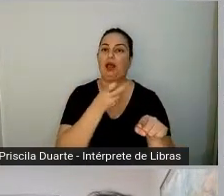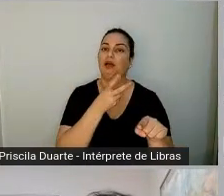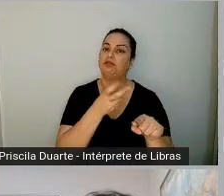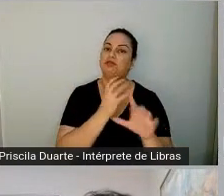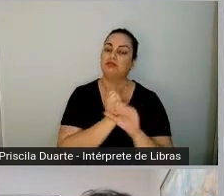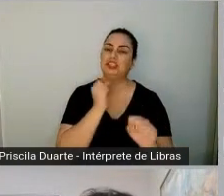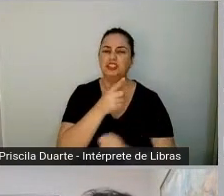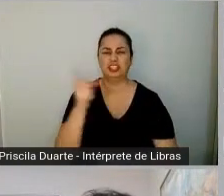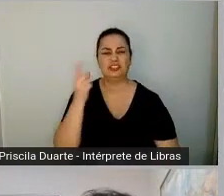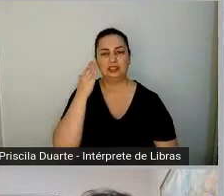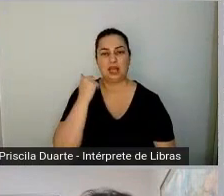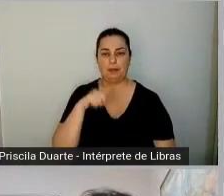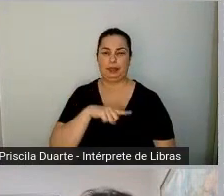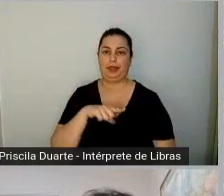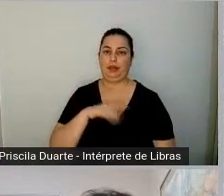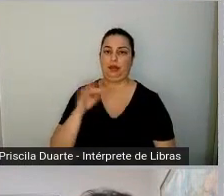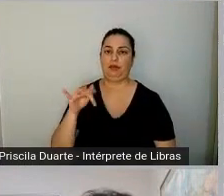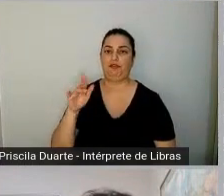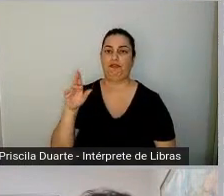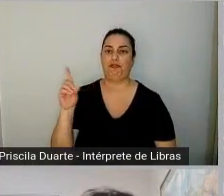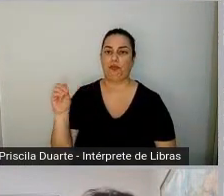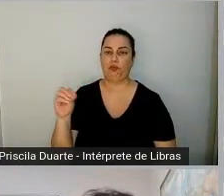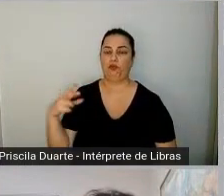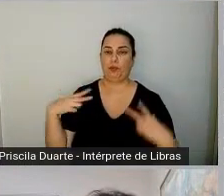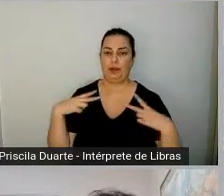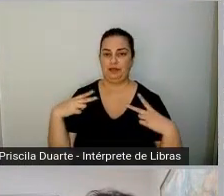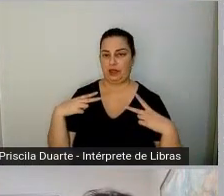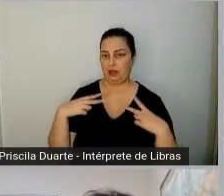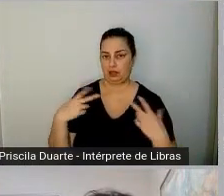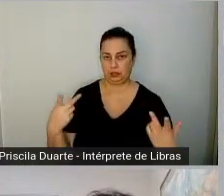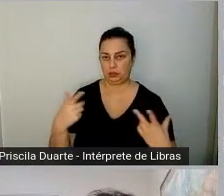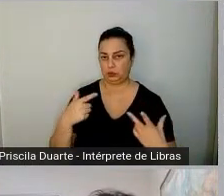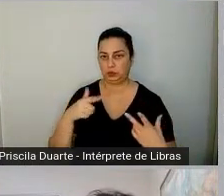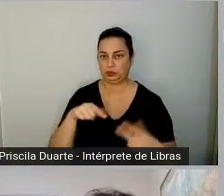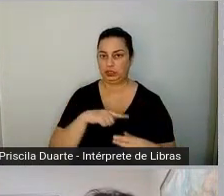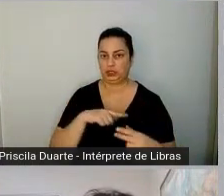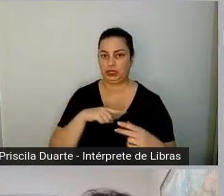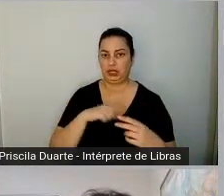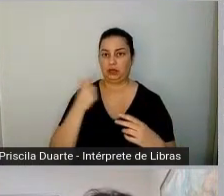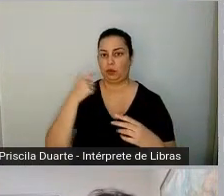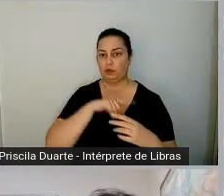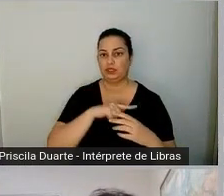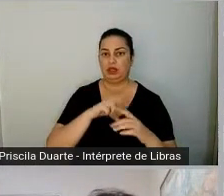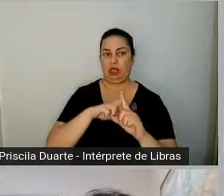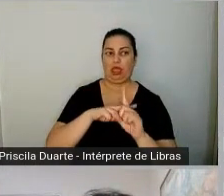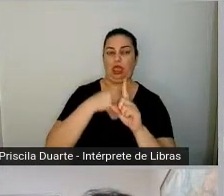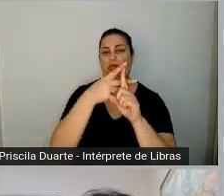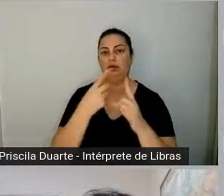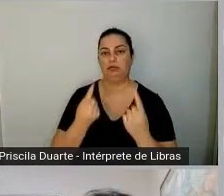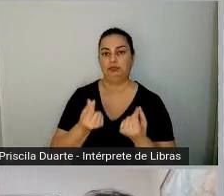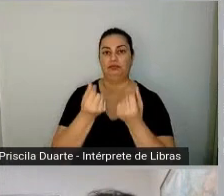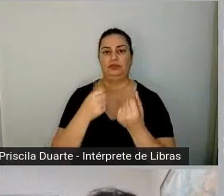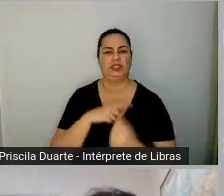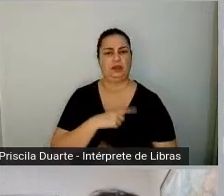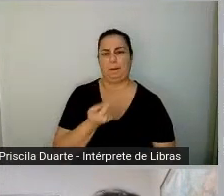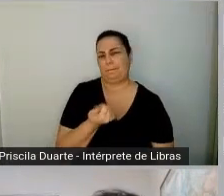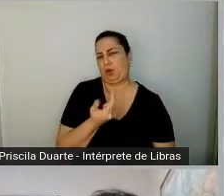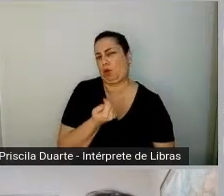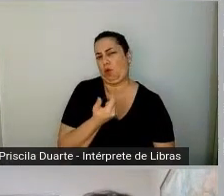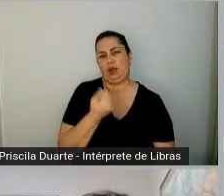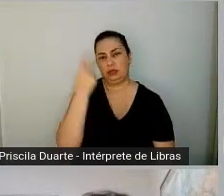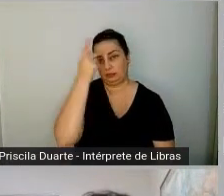lá privados, né, aqueles fundos de alta renda, né, que tem pouquíssimos, né, que se beneficiam disso e